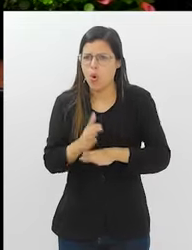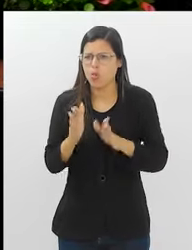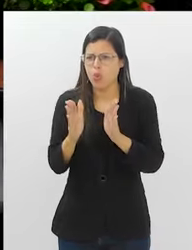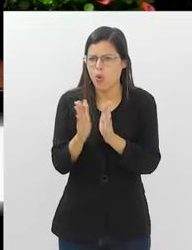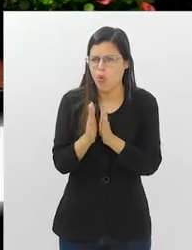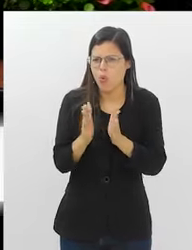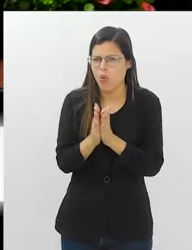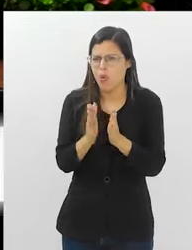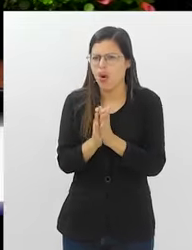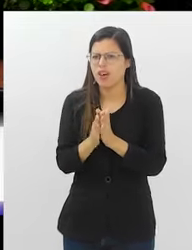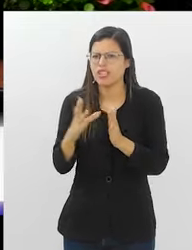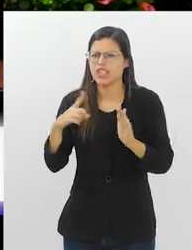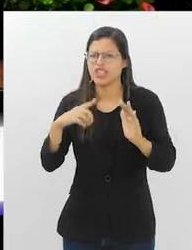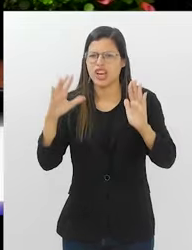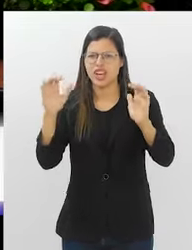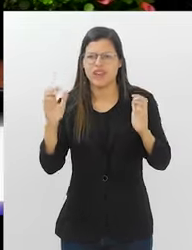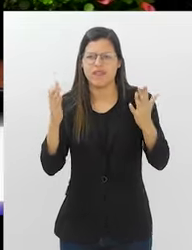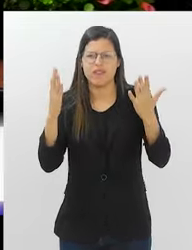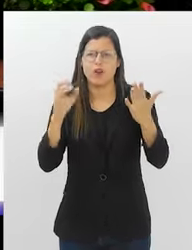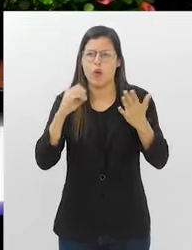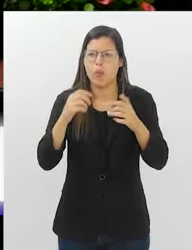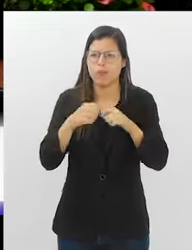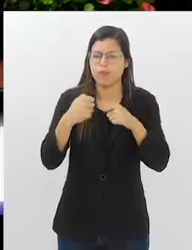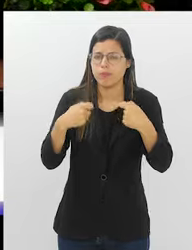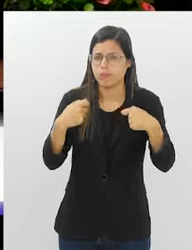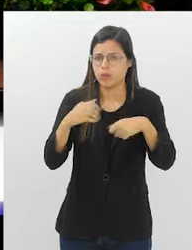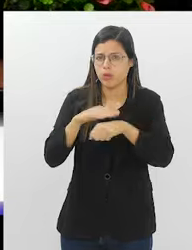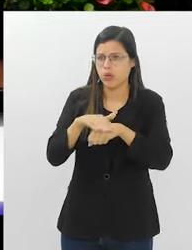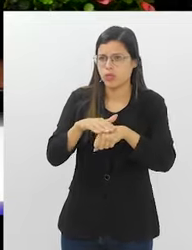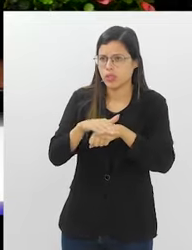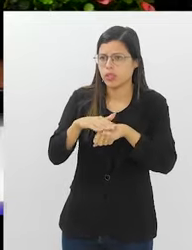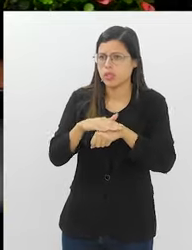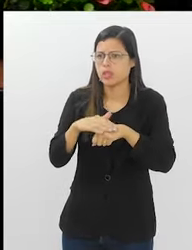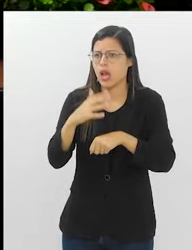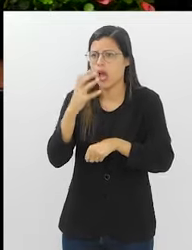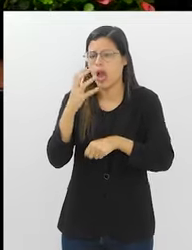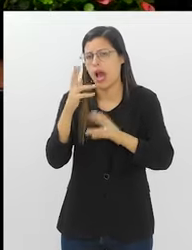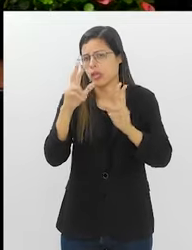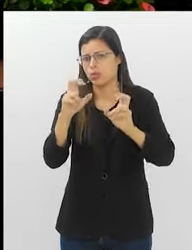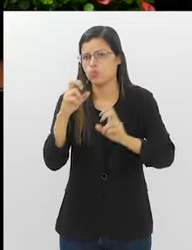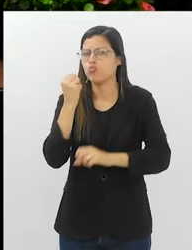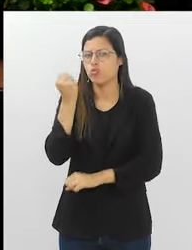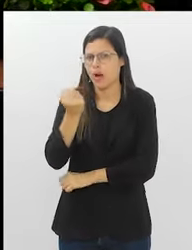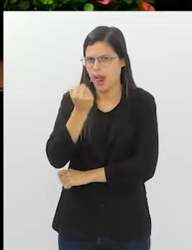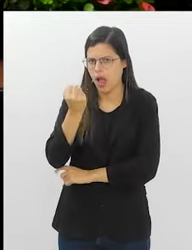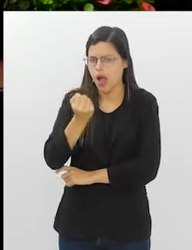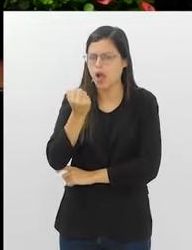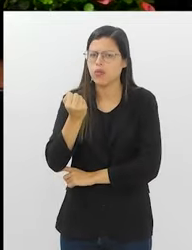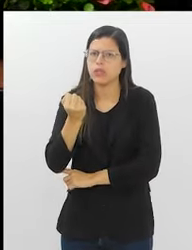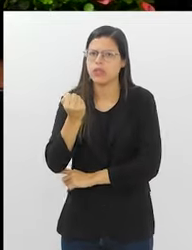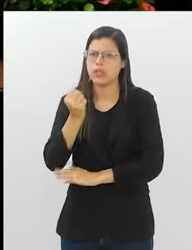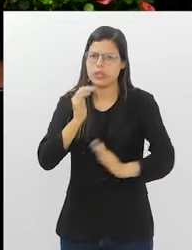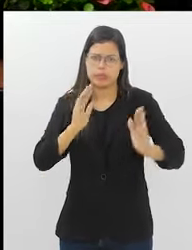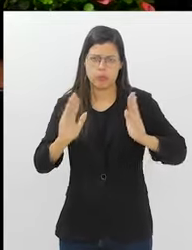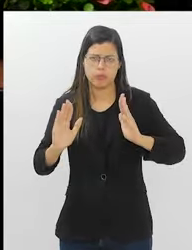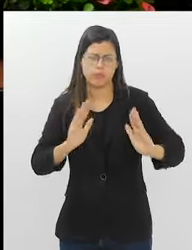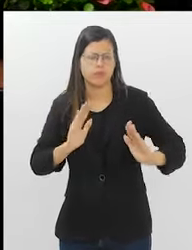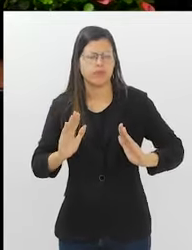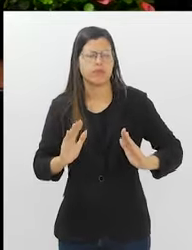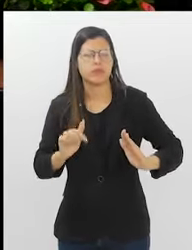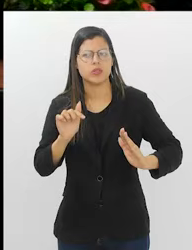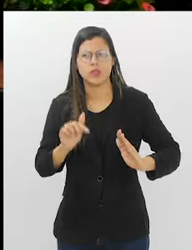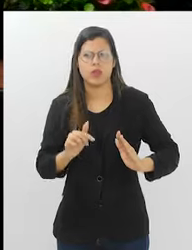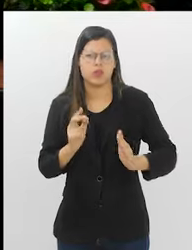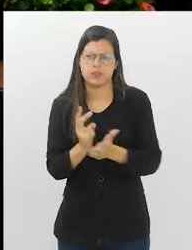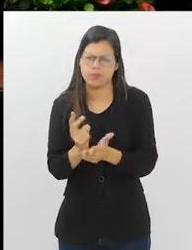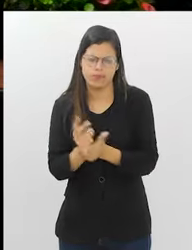tinha evento, quando estava ou precisava conversar sobre algum assunto mais grave, que aconteceram assuntos graves, né, nesse período. Eu estava